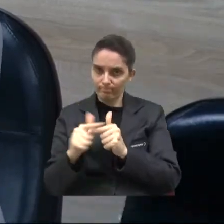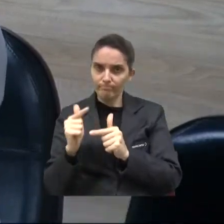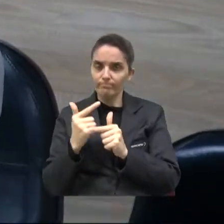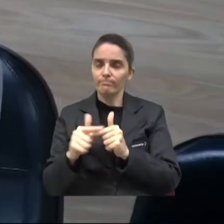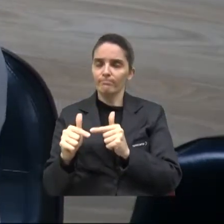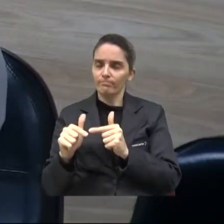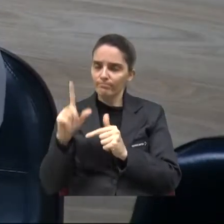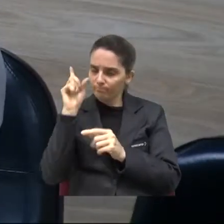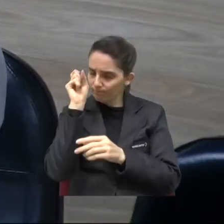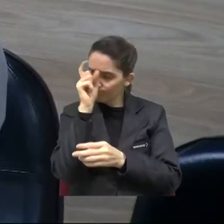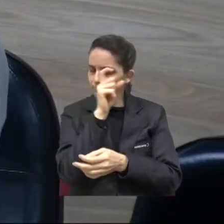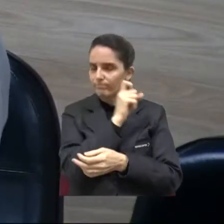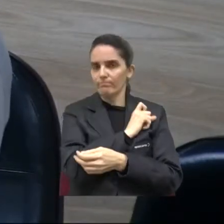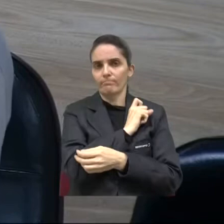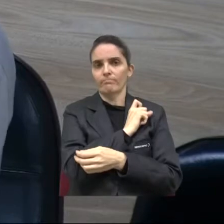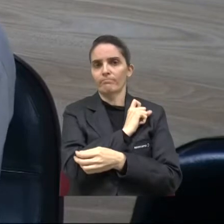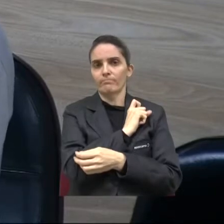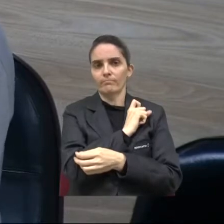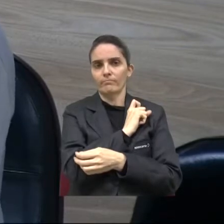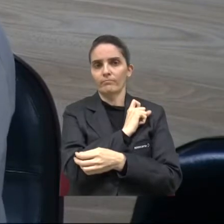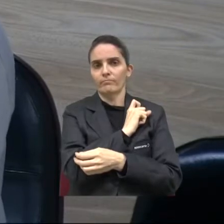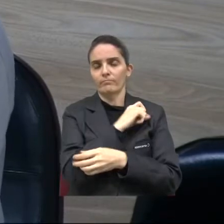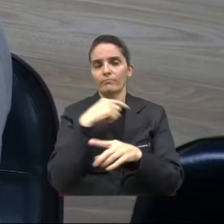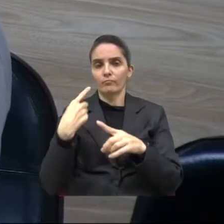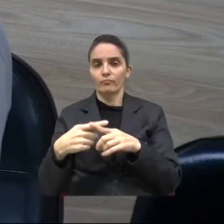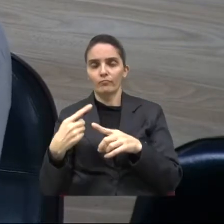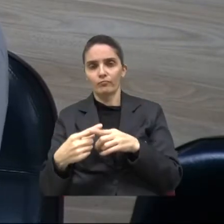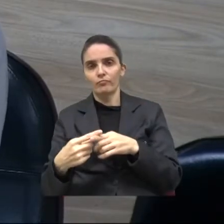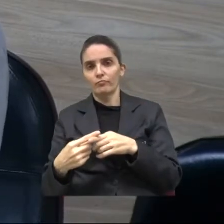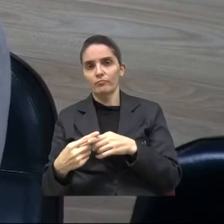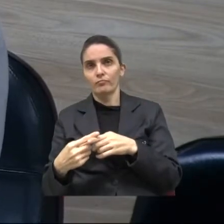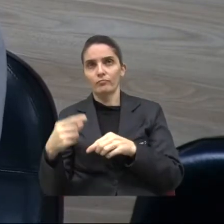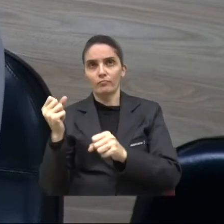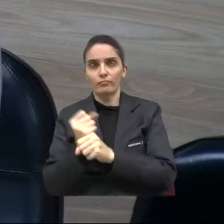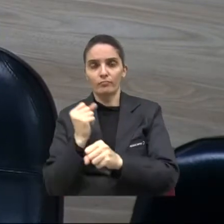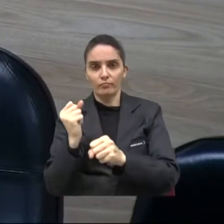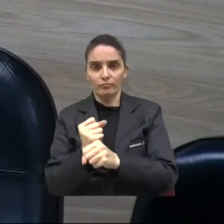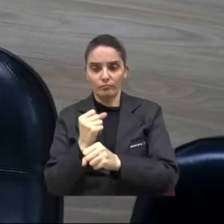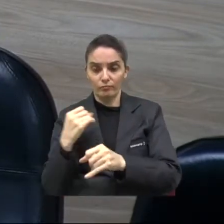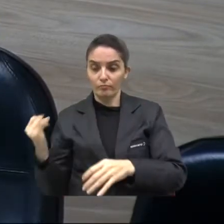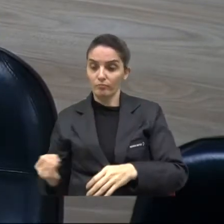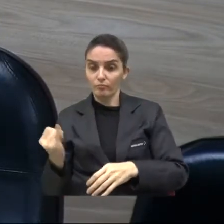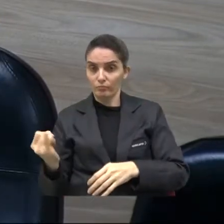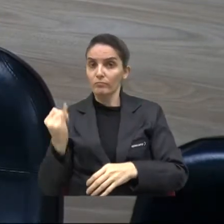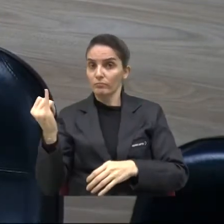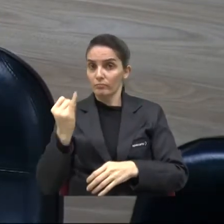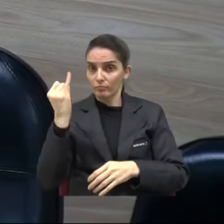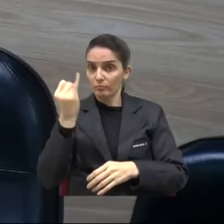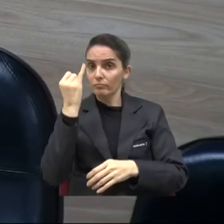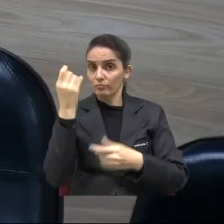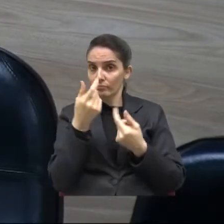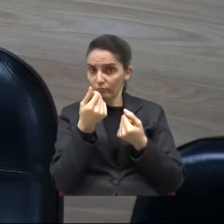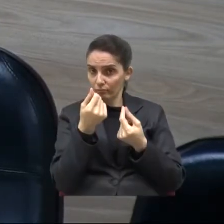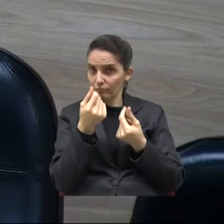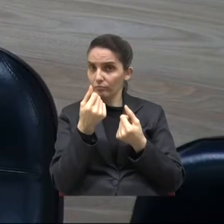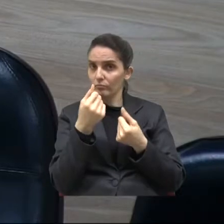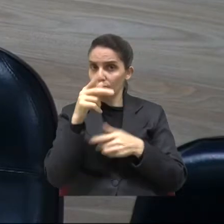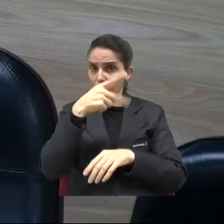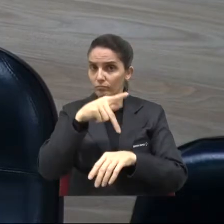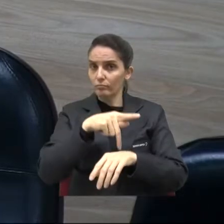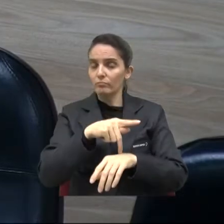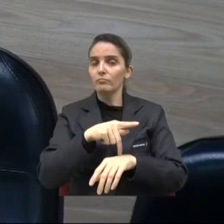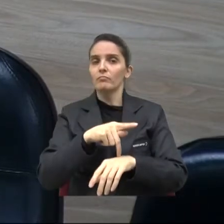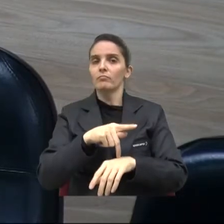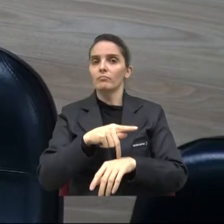difícil, sabendo que esse setor é extremamente importante para a economia do nosso país